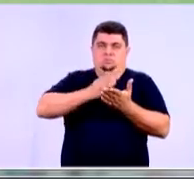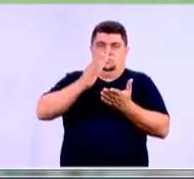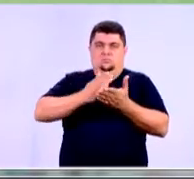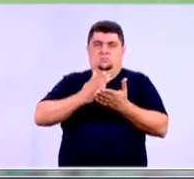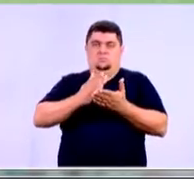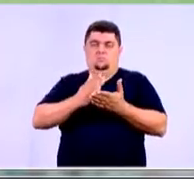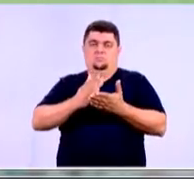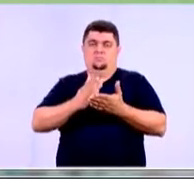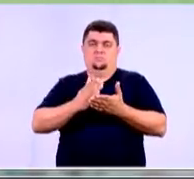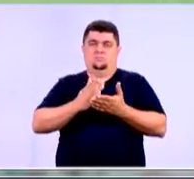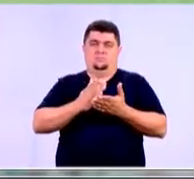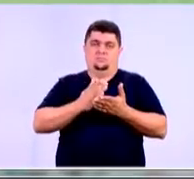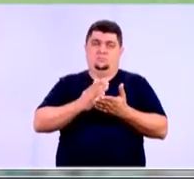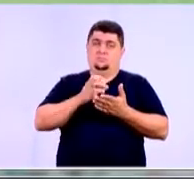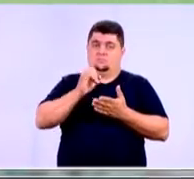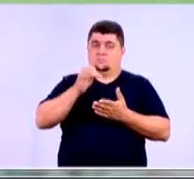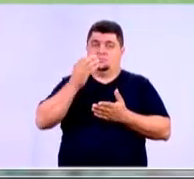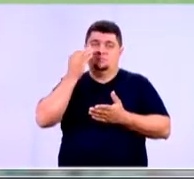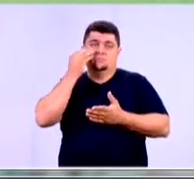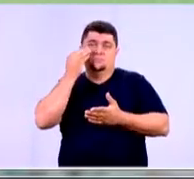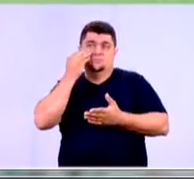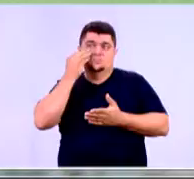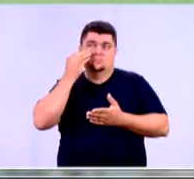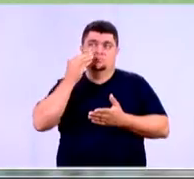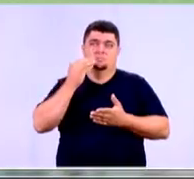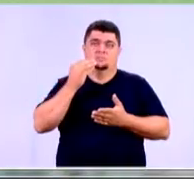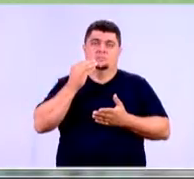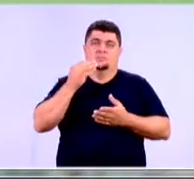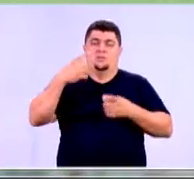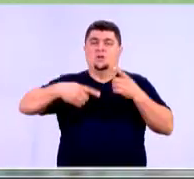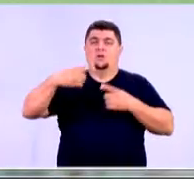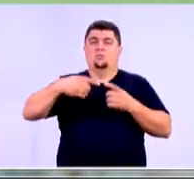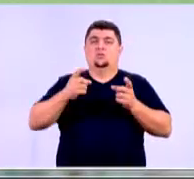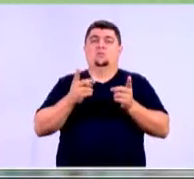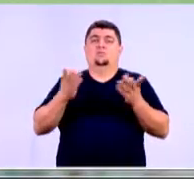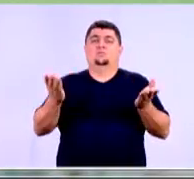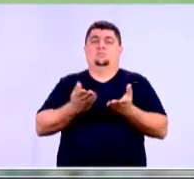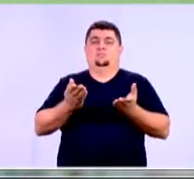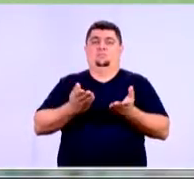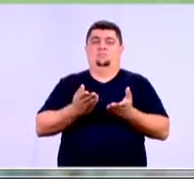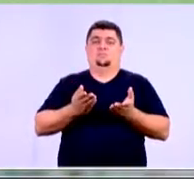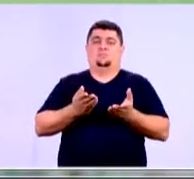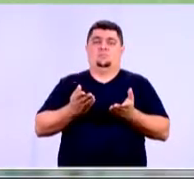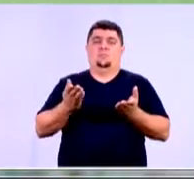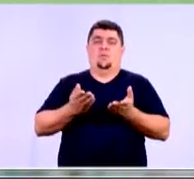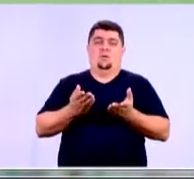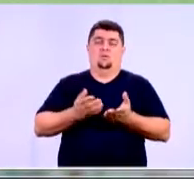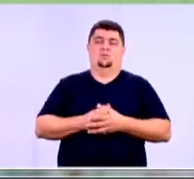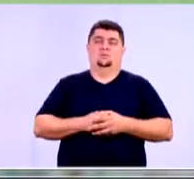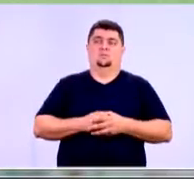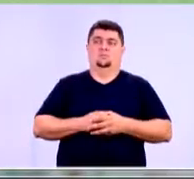prazo. Então, gente, qual a política de venda dele? A política de venda do Sr. João: